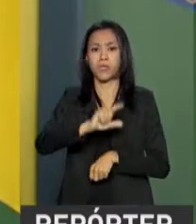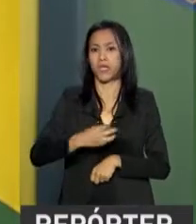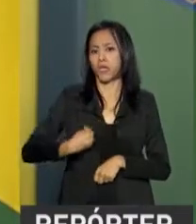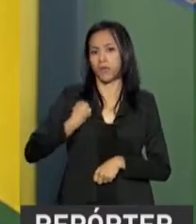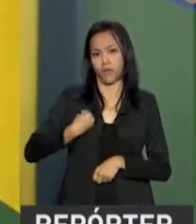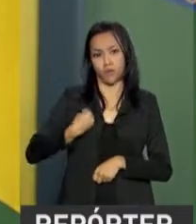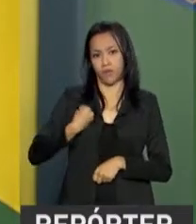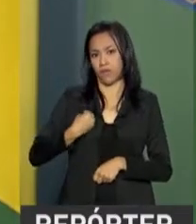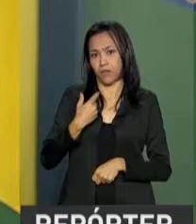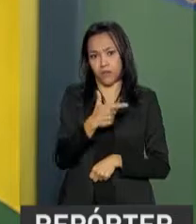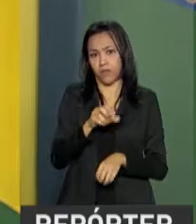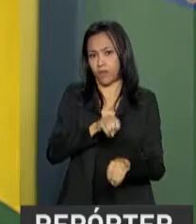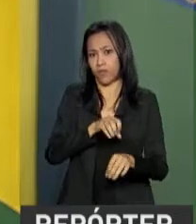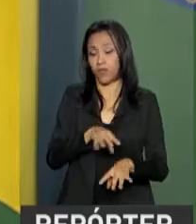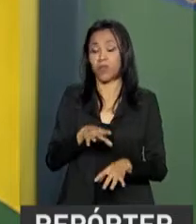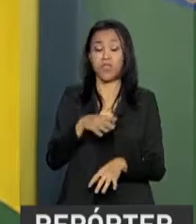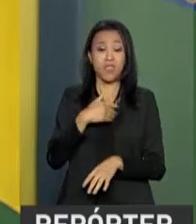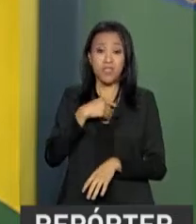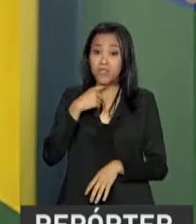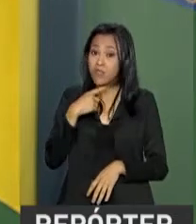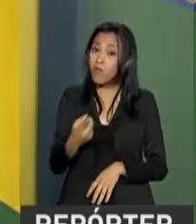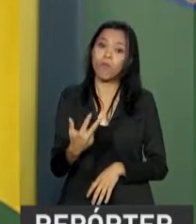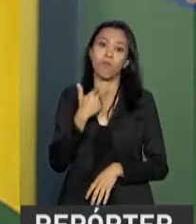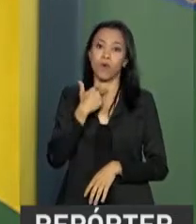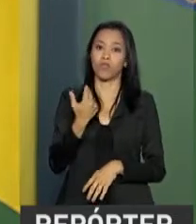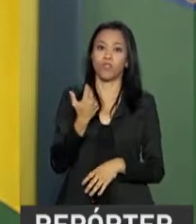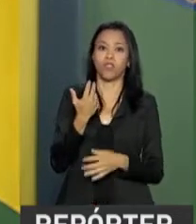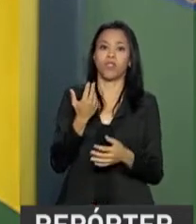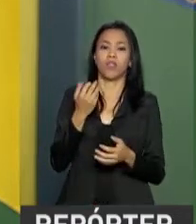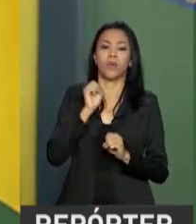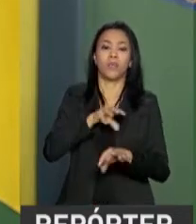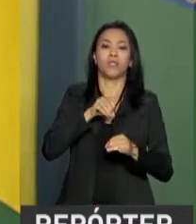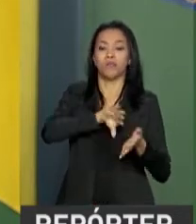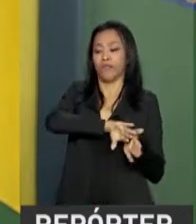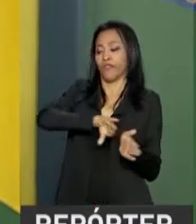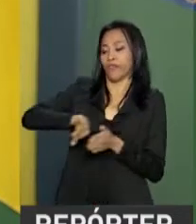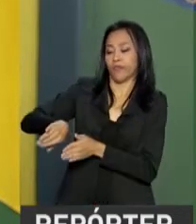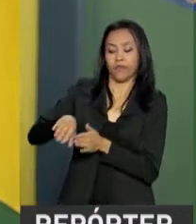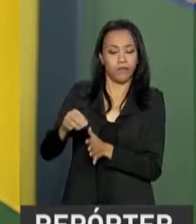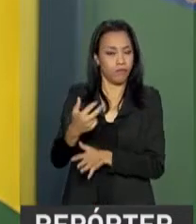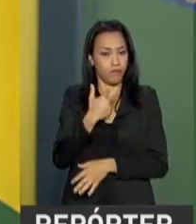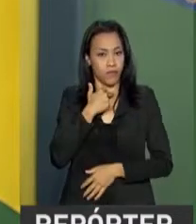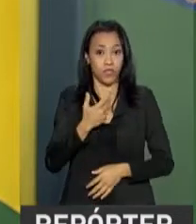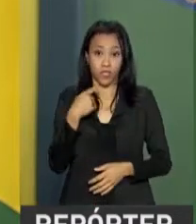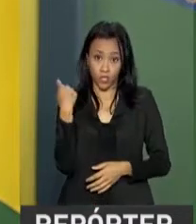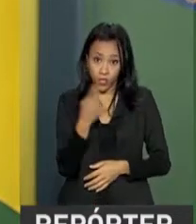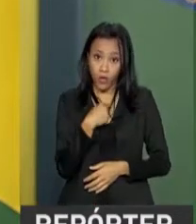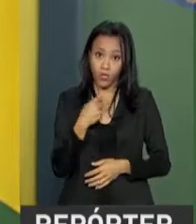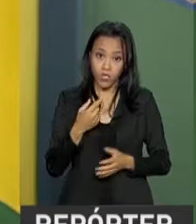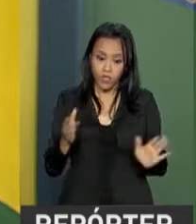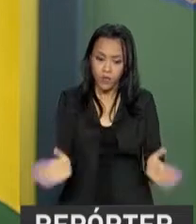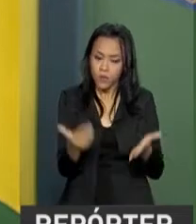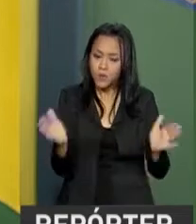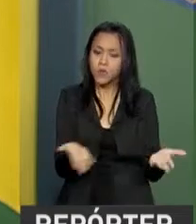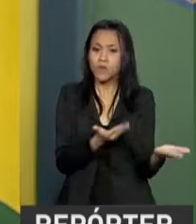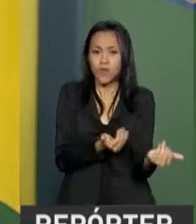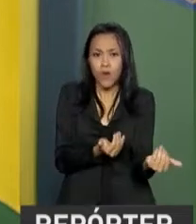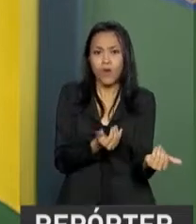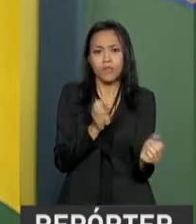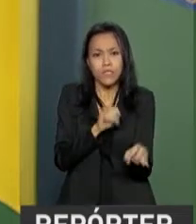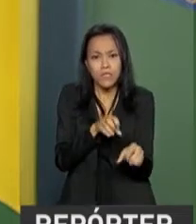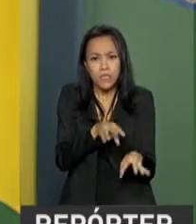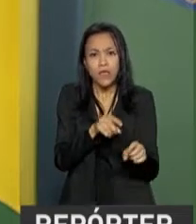negligenciar a educação aliás investir em nossos jovens é construir um futuro